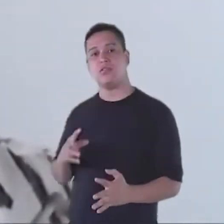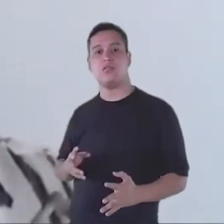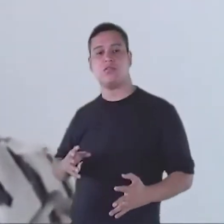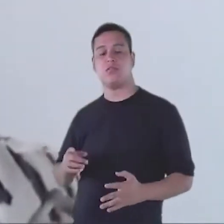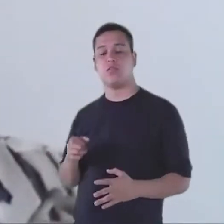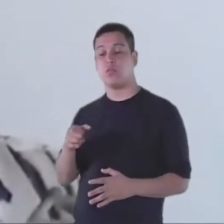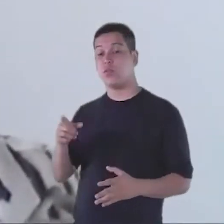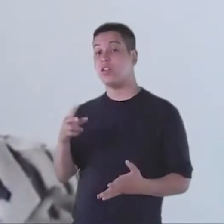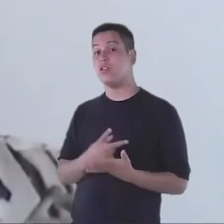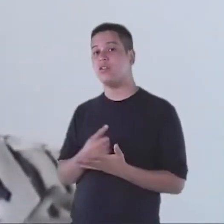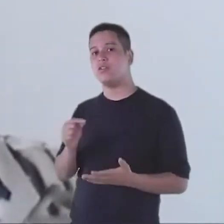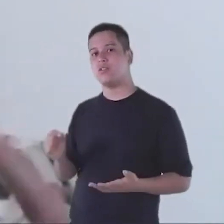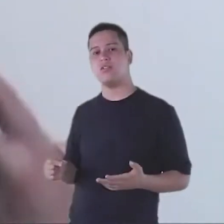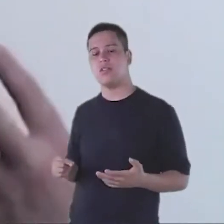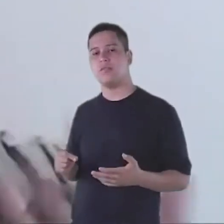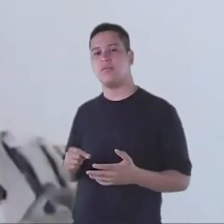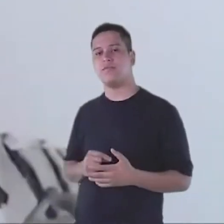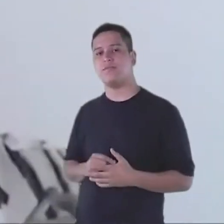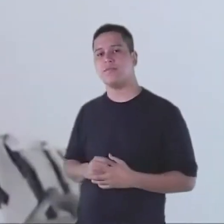acaba